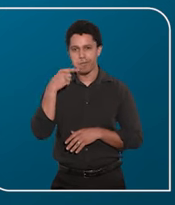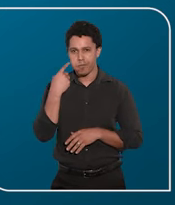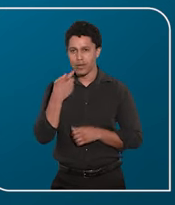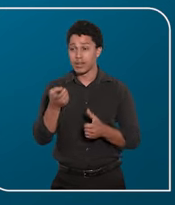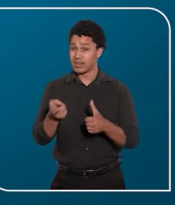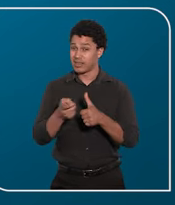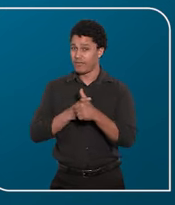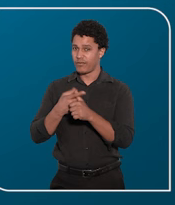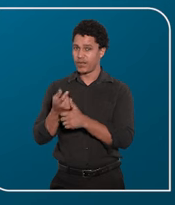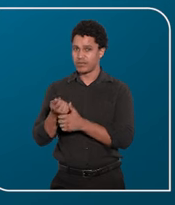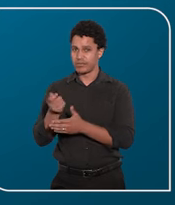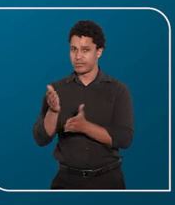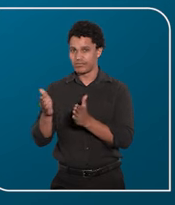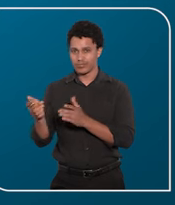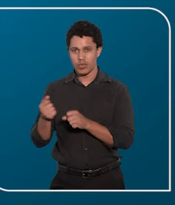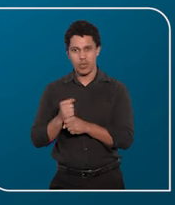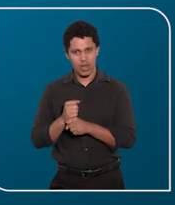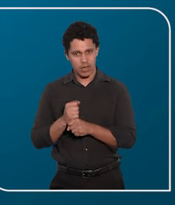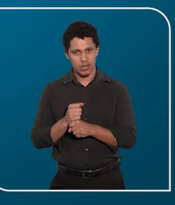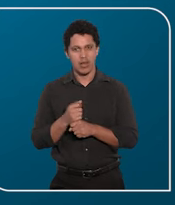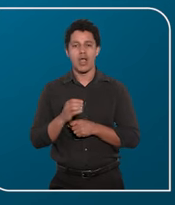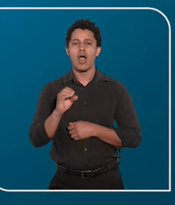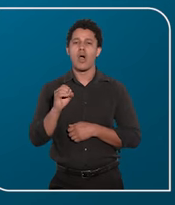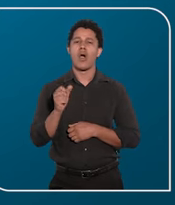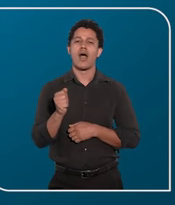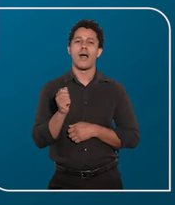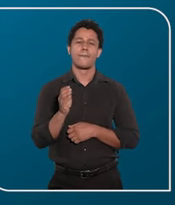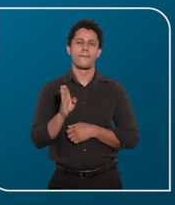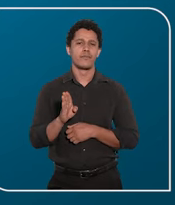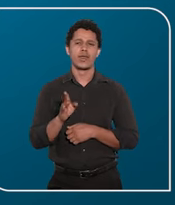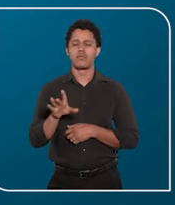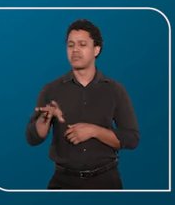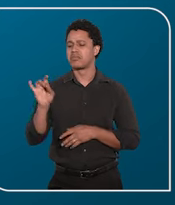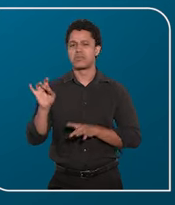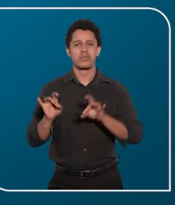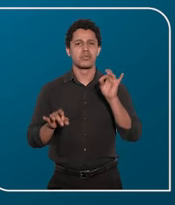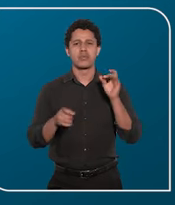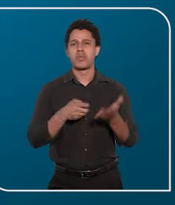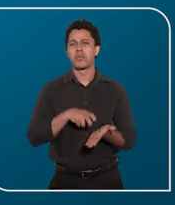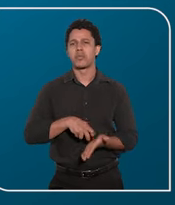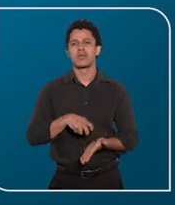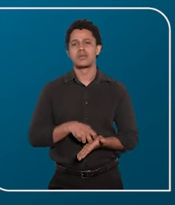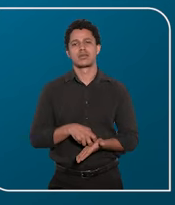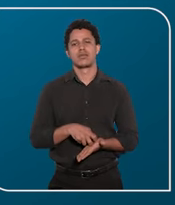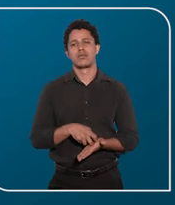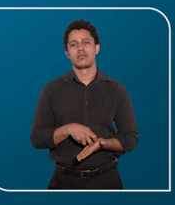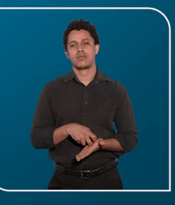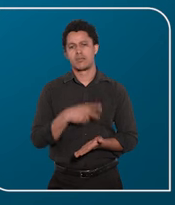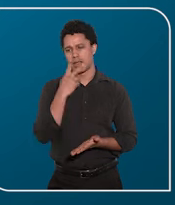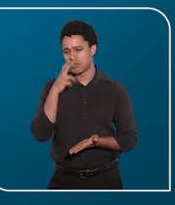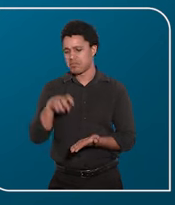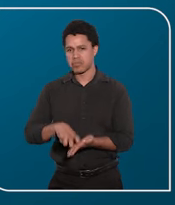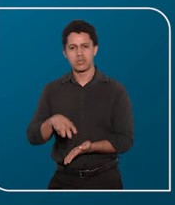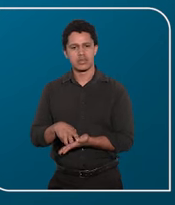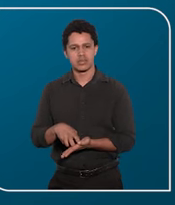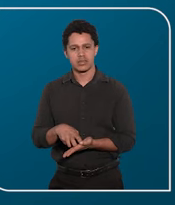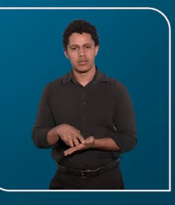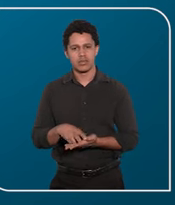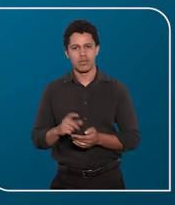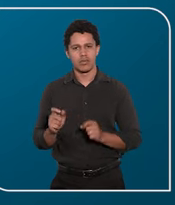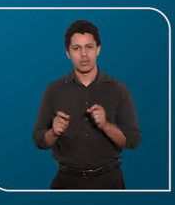anuidade, né, estaria aí a OAB se utilizando de uma forma de sanção, uma forma de punição, o que é uma